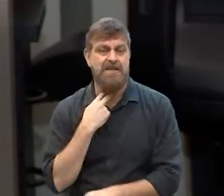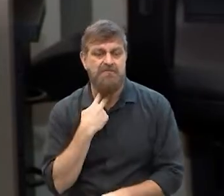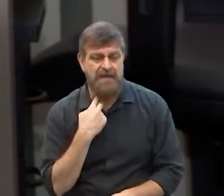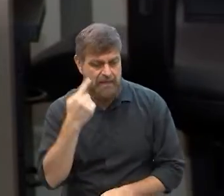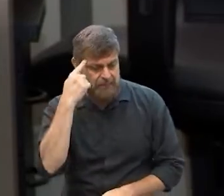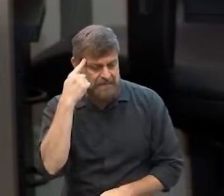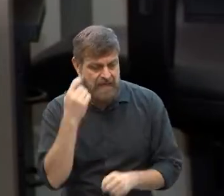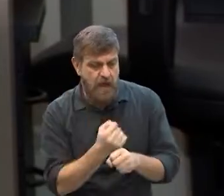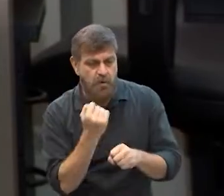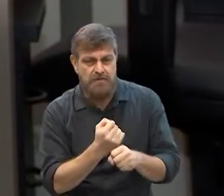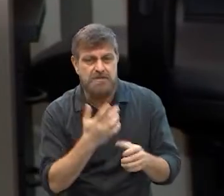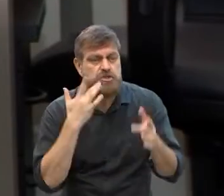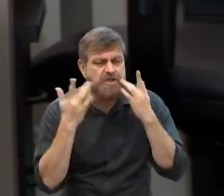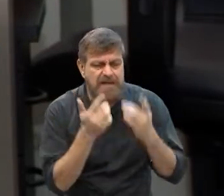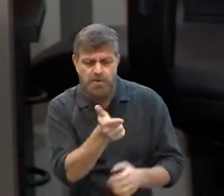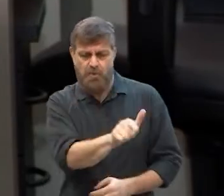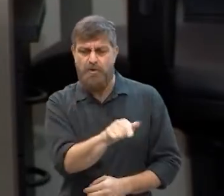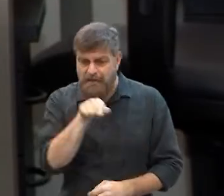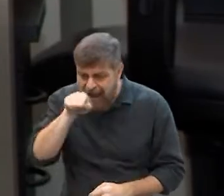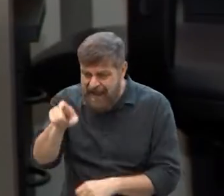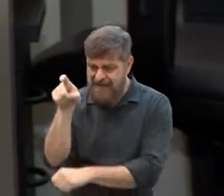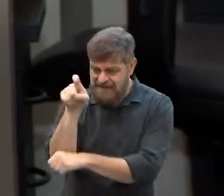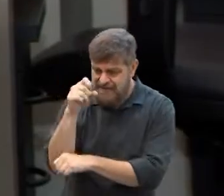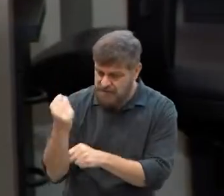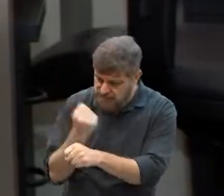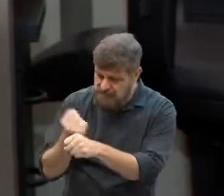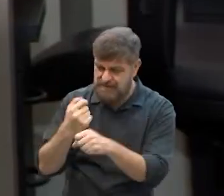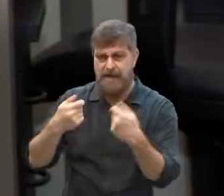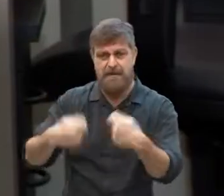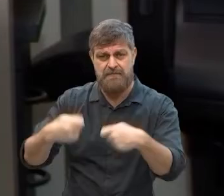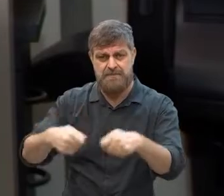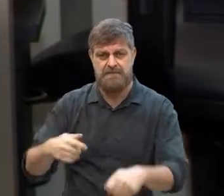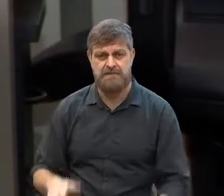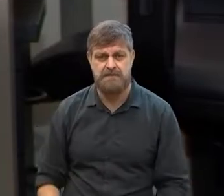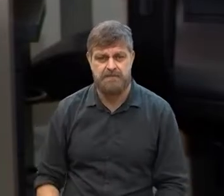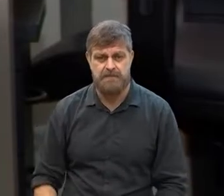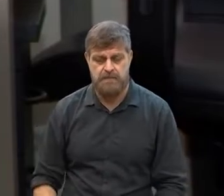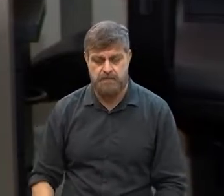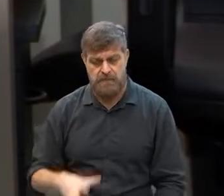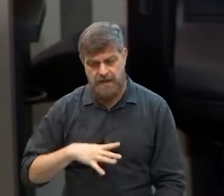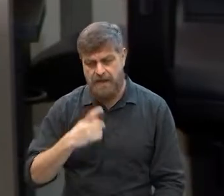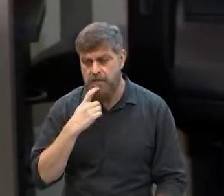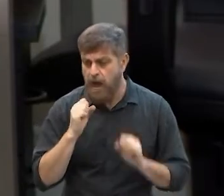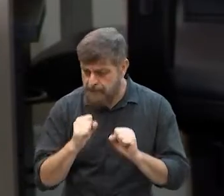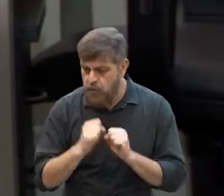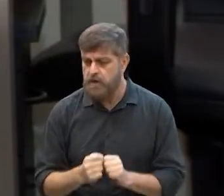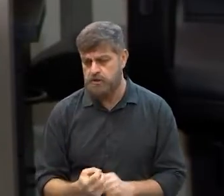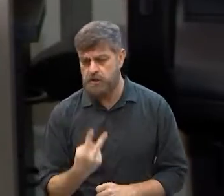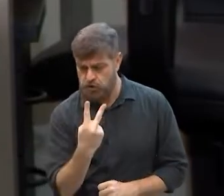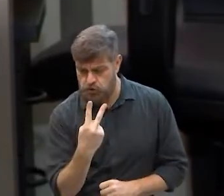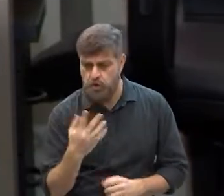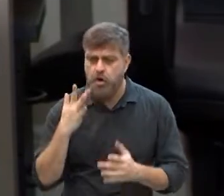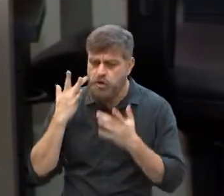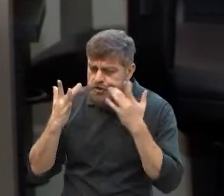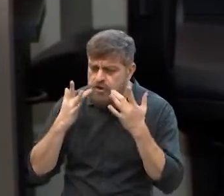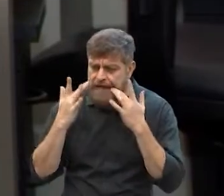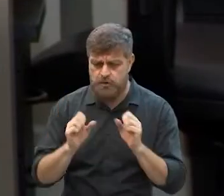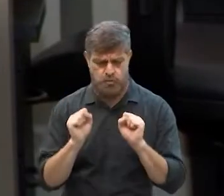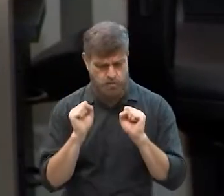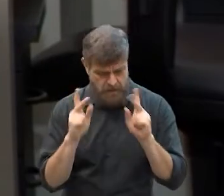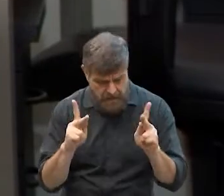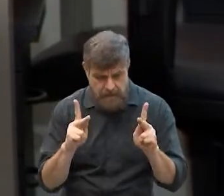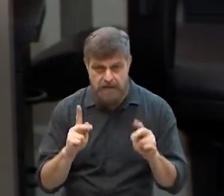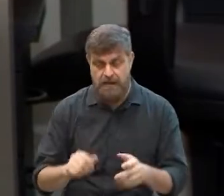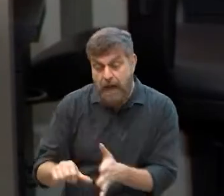pensar a construção de outro teatro. Não estou nem aqui dizendo que Campinas não pode ter um teatro de ópera, mas